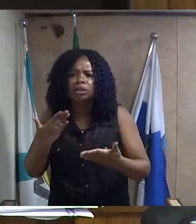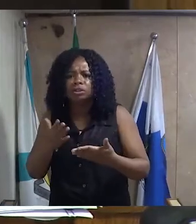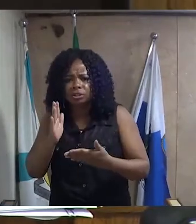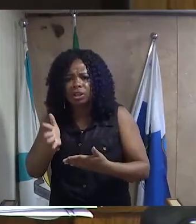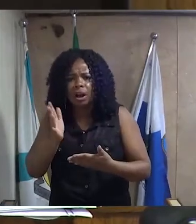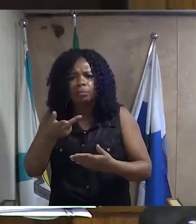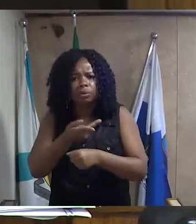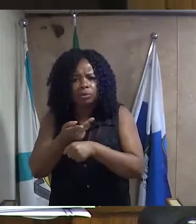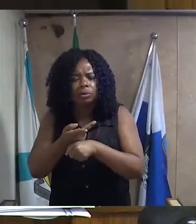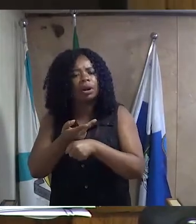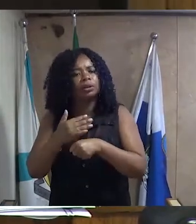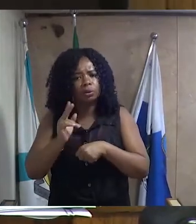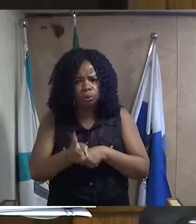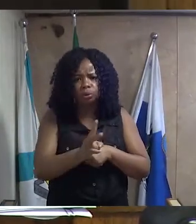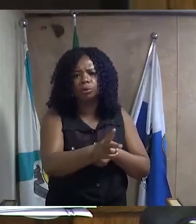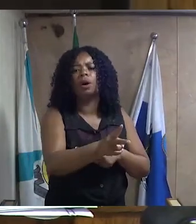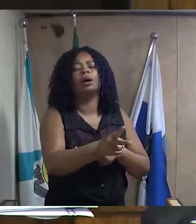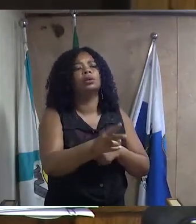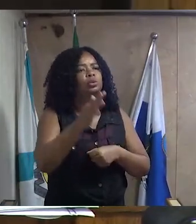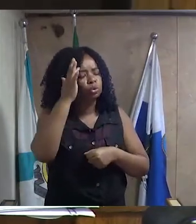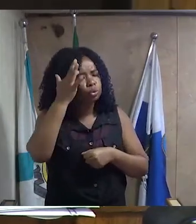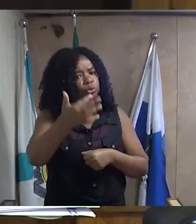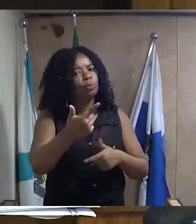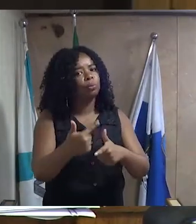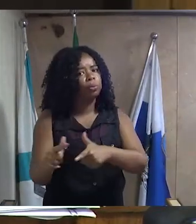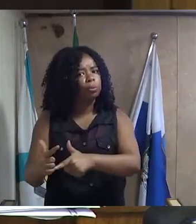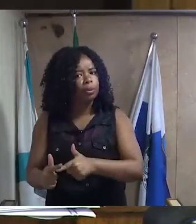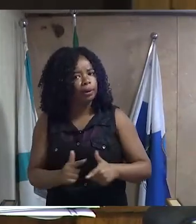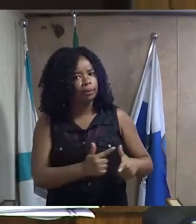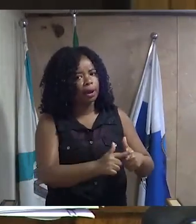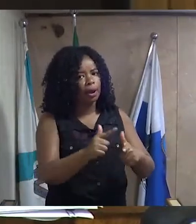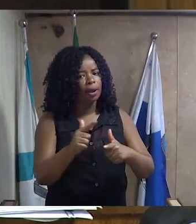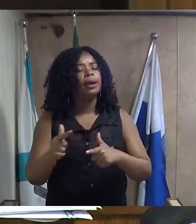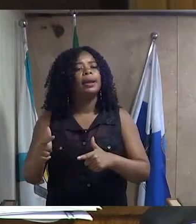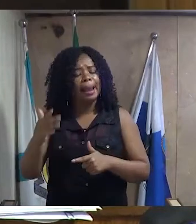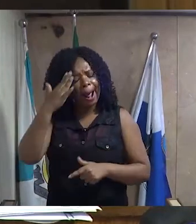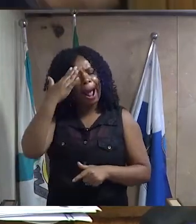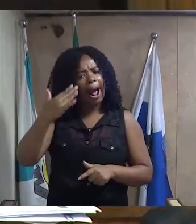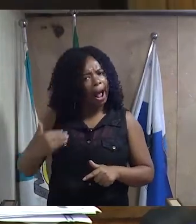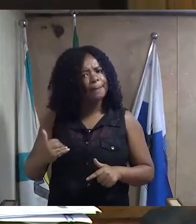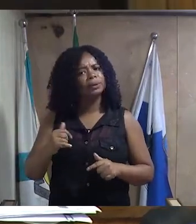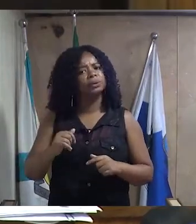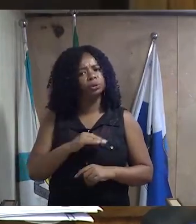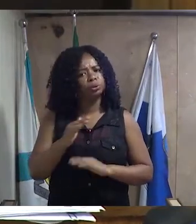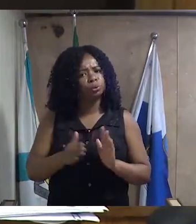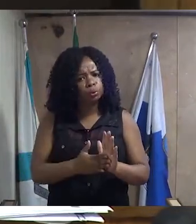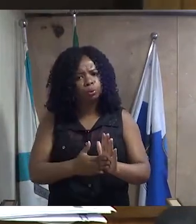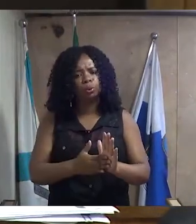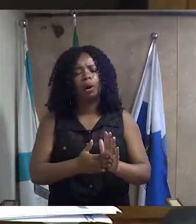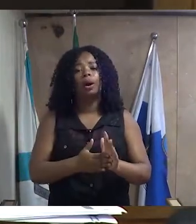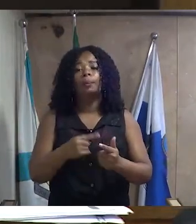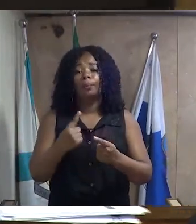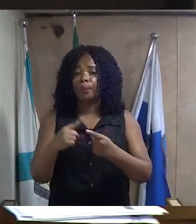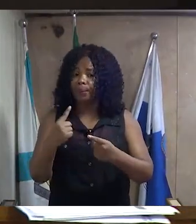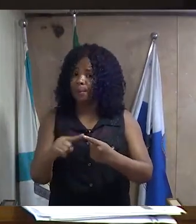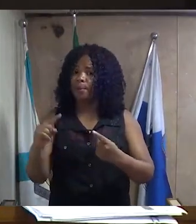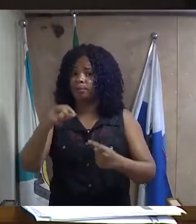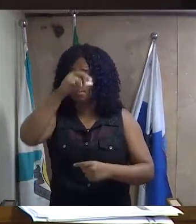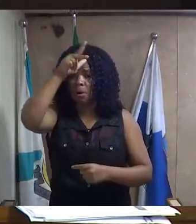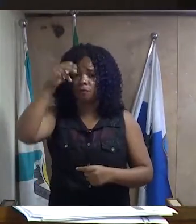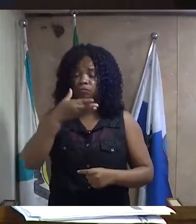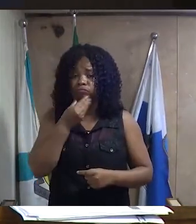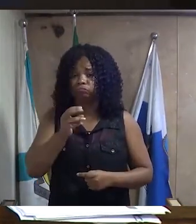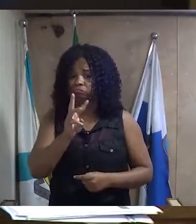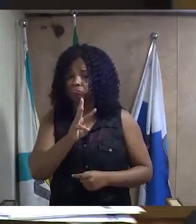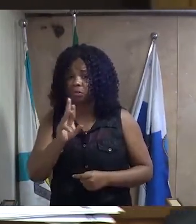soluções para os problemas. E ele é sabedor, porque o prefeito Washington Reis, ele